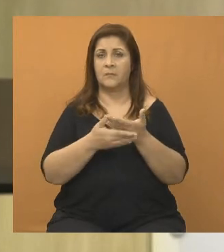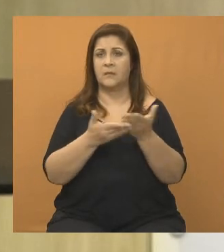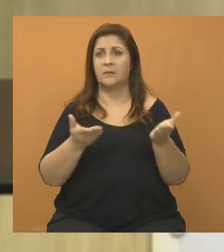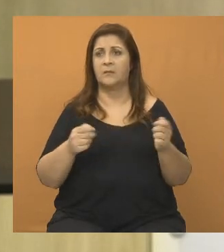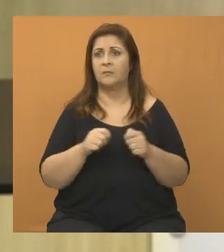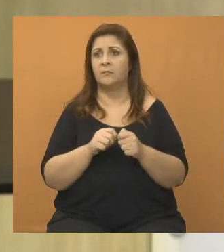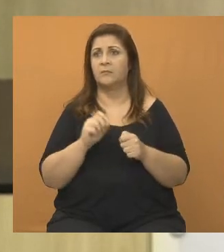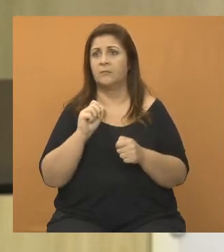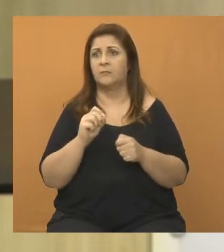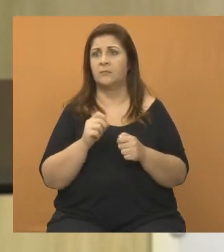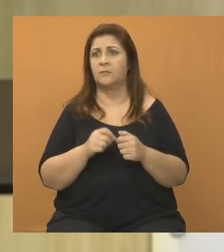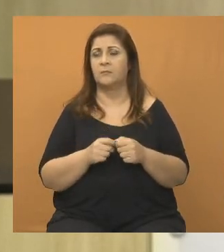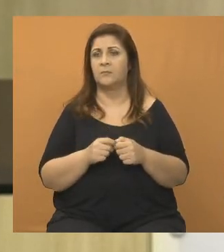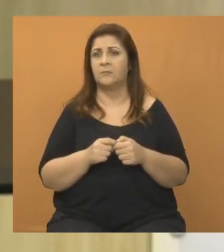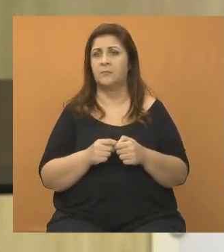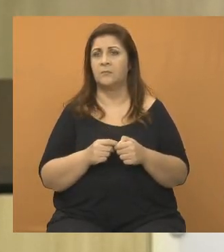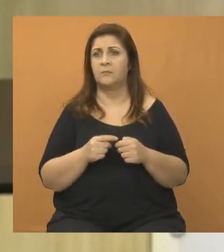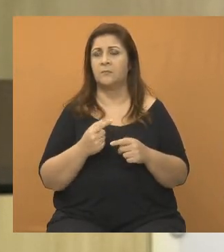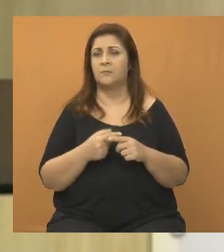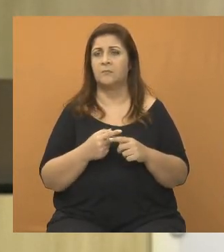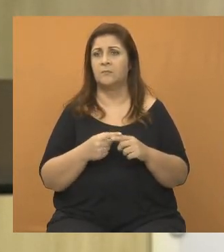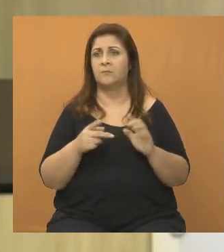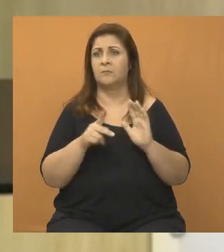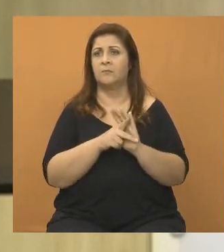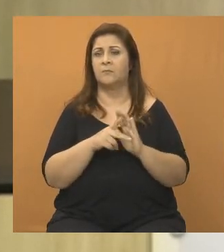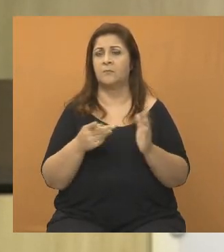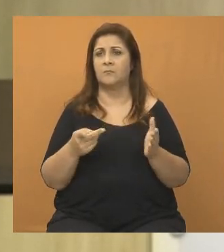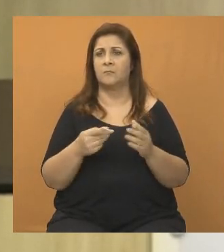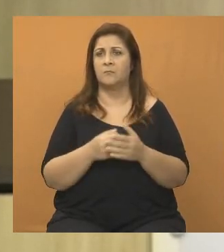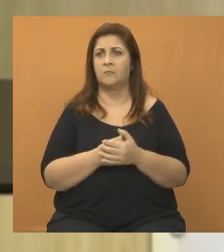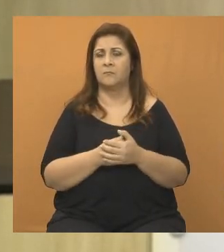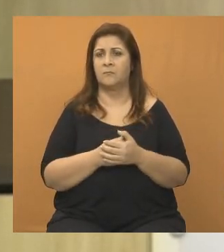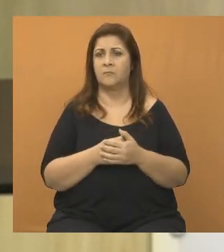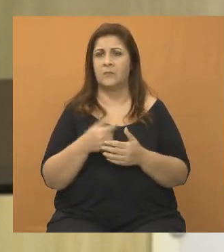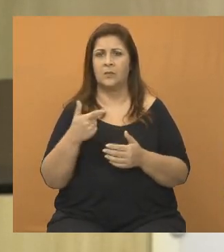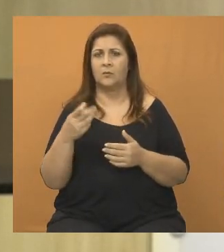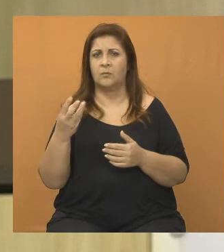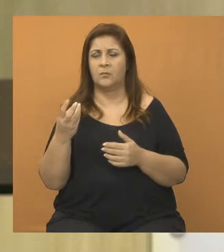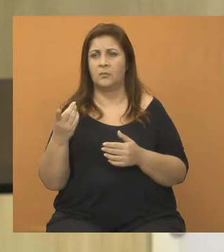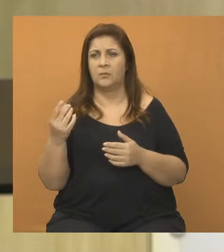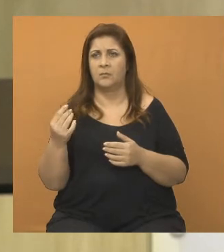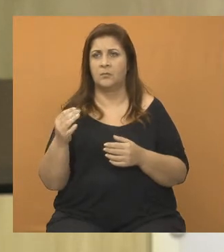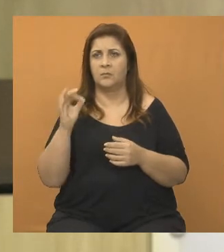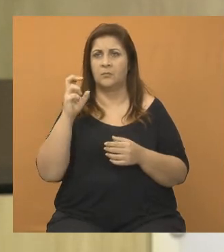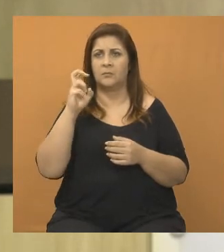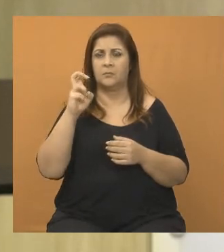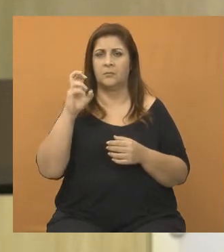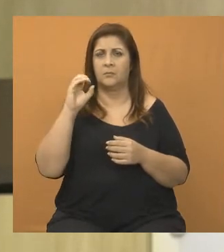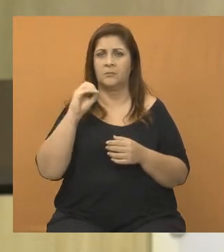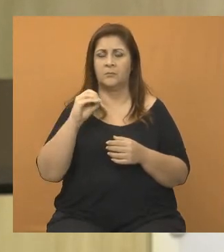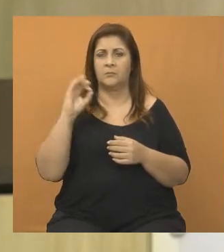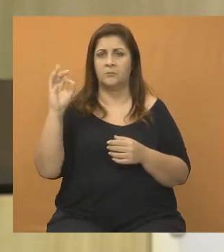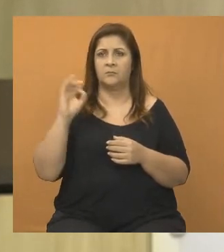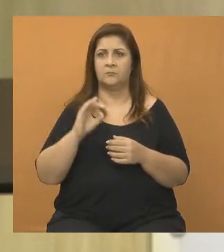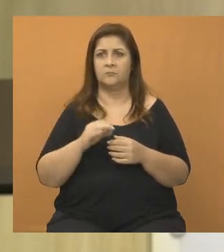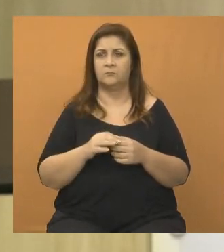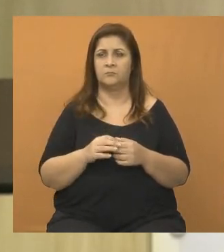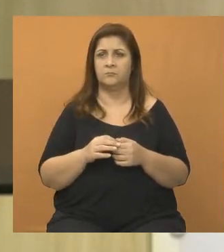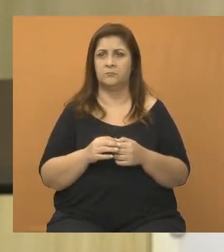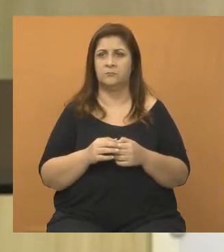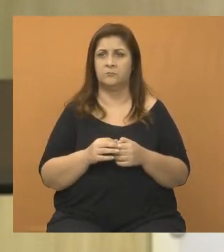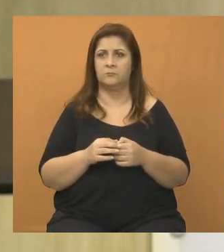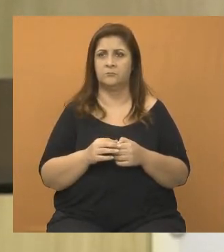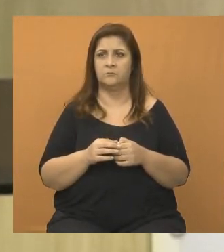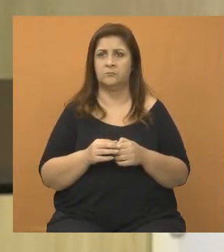por que ela está nessa pasta. Ela já não está, mais ou menos, calculada 50% desses menos de 10 milhões, quer